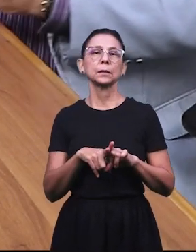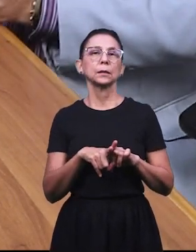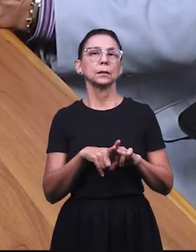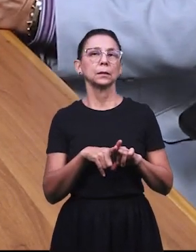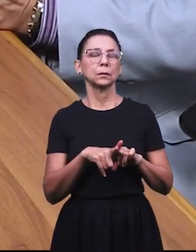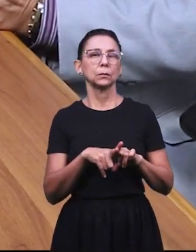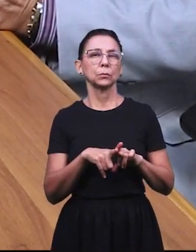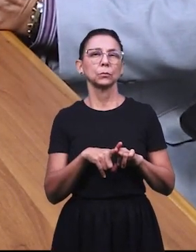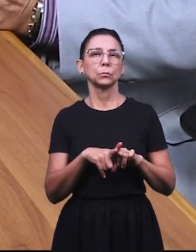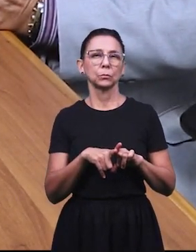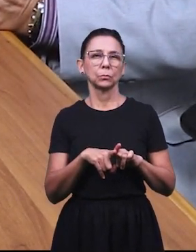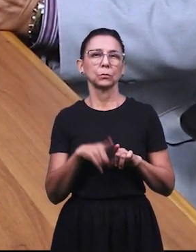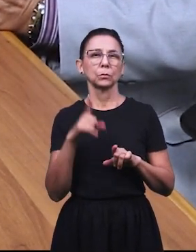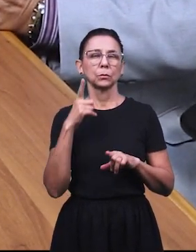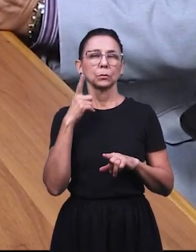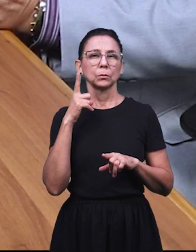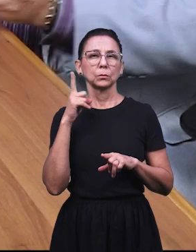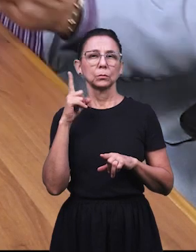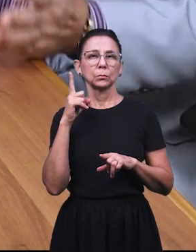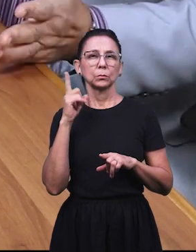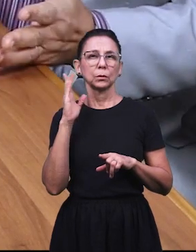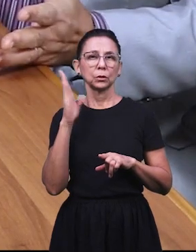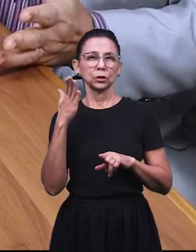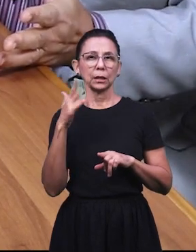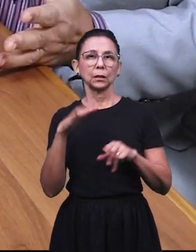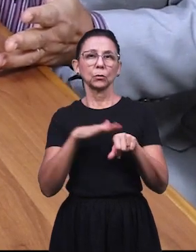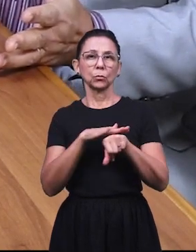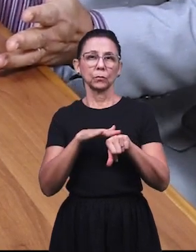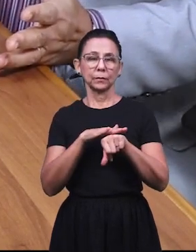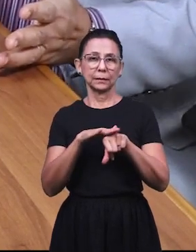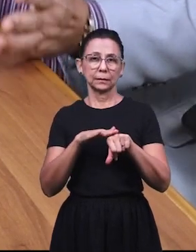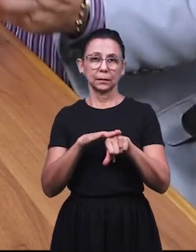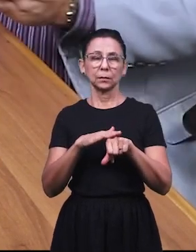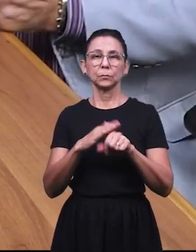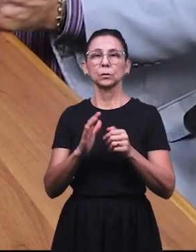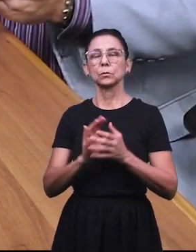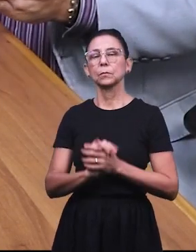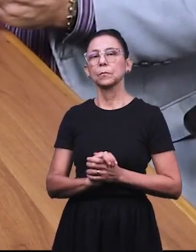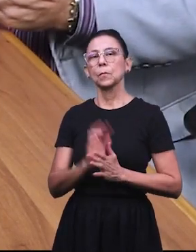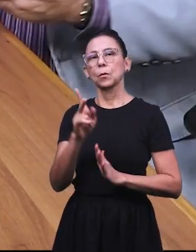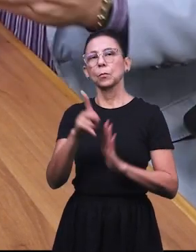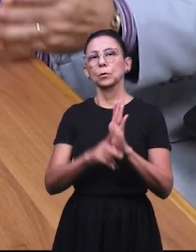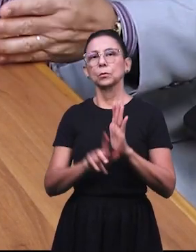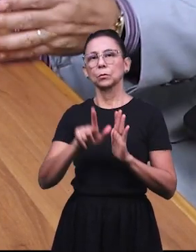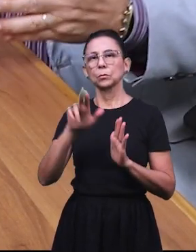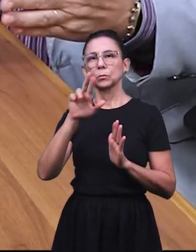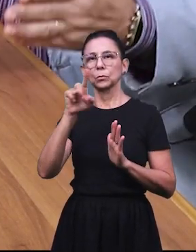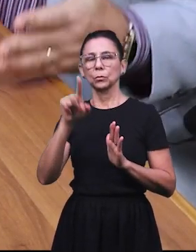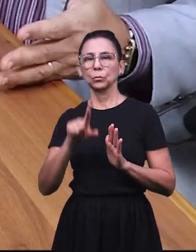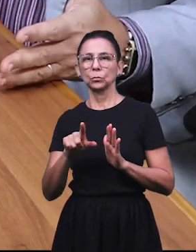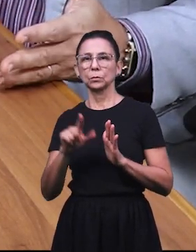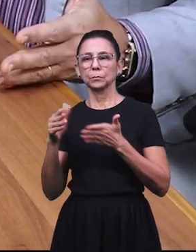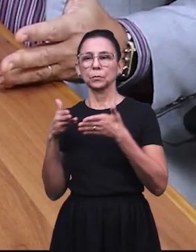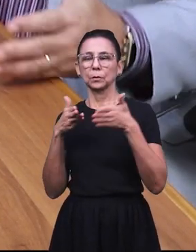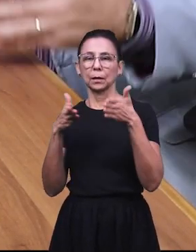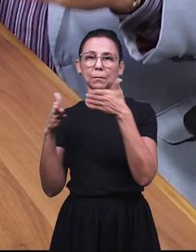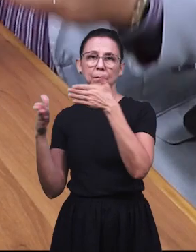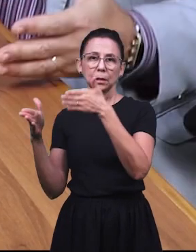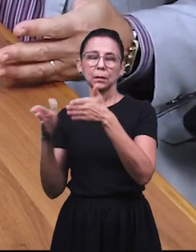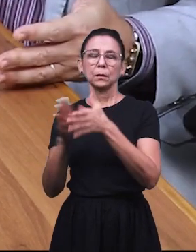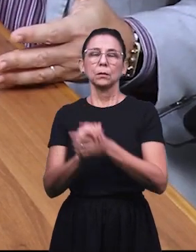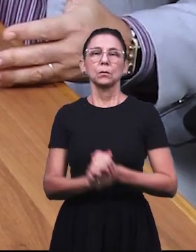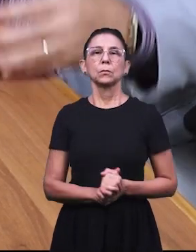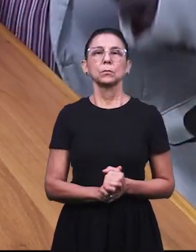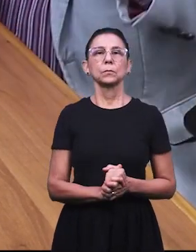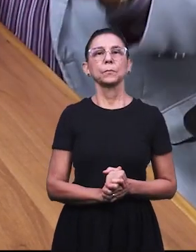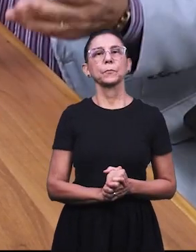trabalhados. Aliás, a gente já conversou um pouco sobre o Luz para o Meu Caminho, sim, que é aquele projeto que é feito em áudio, né, que vai